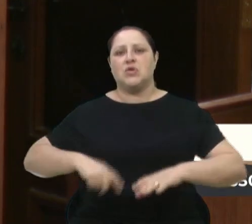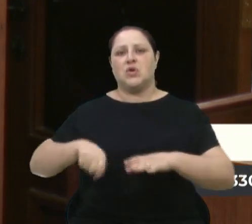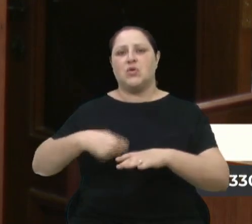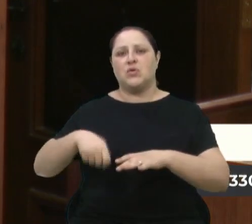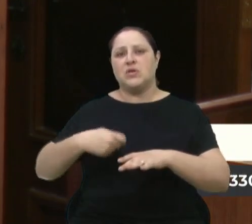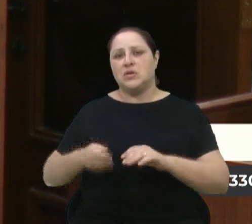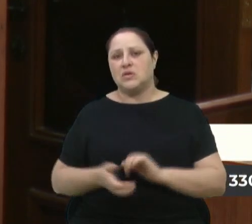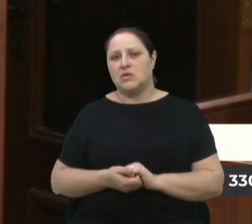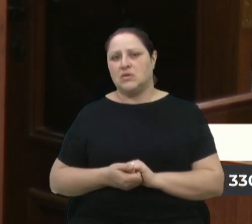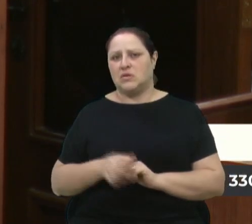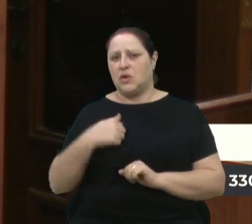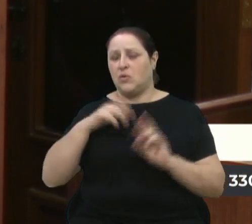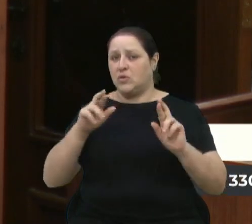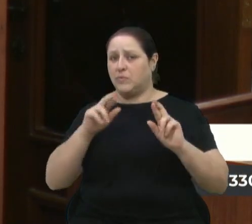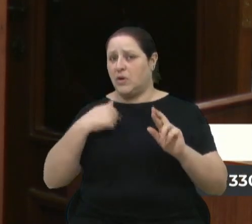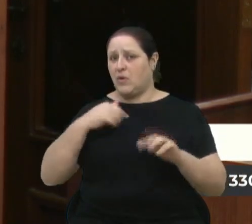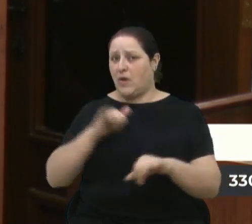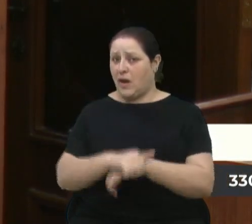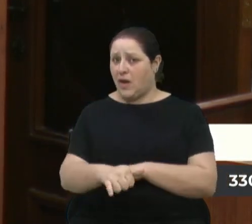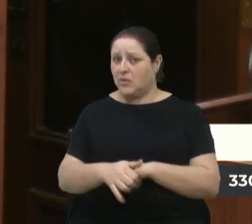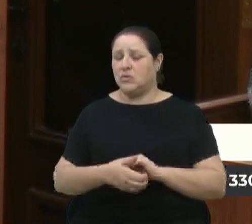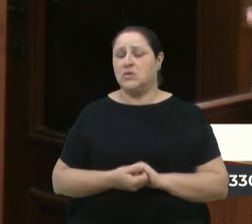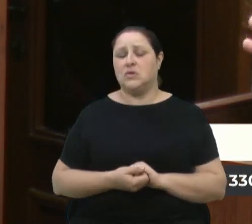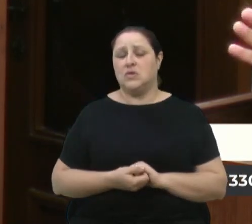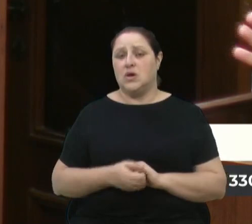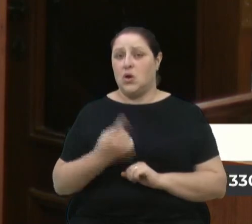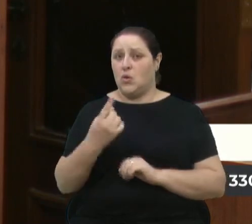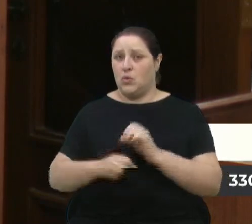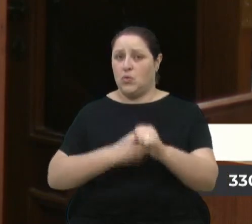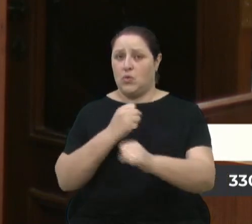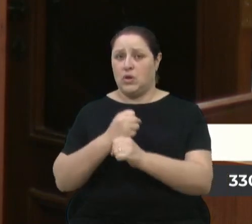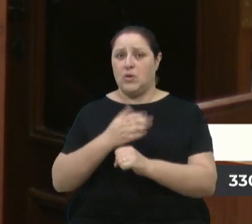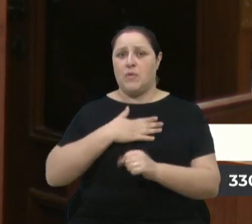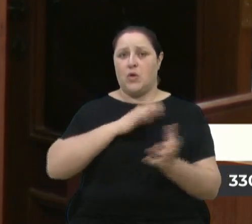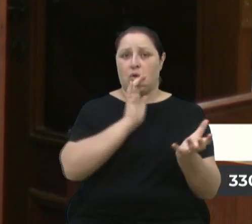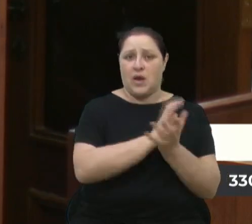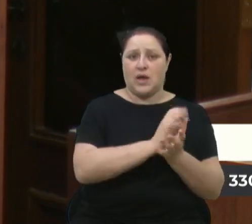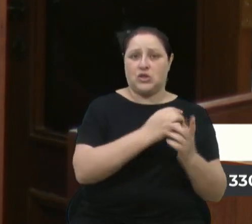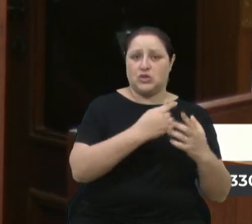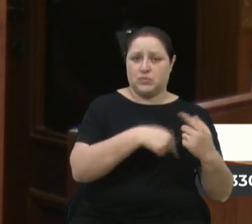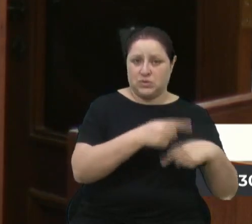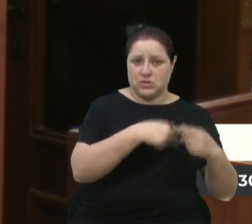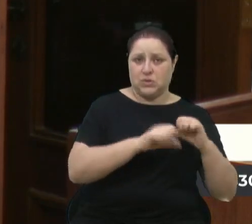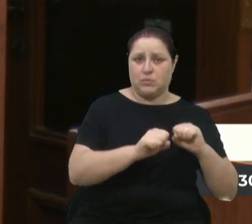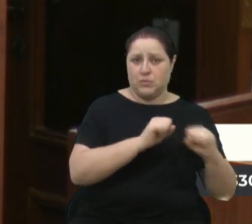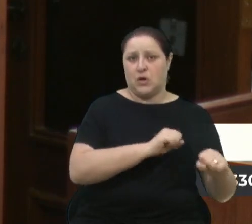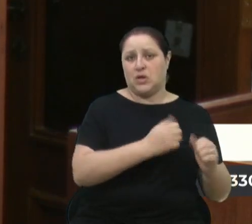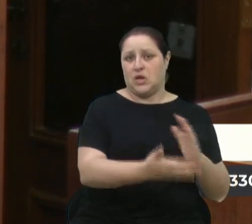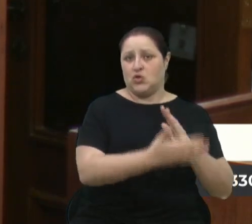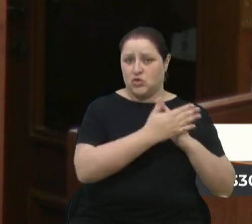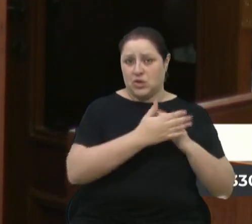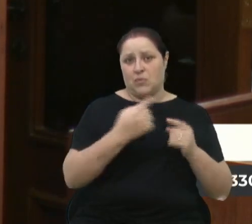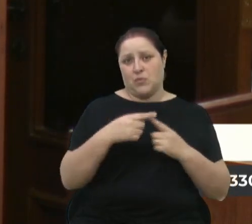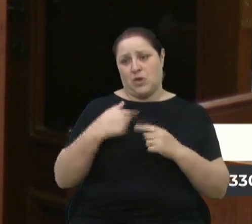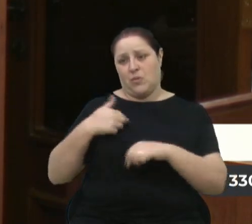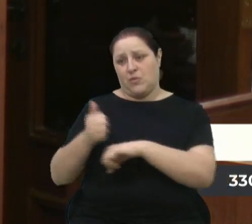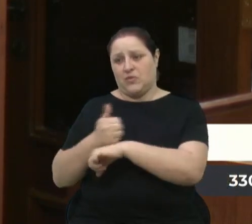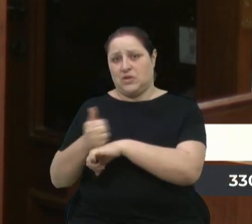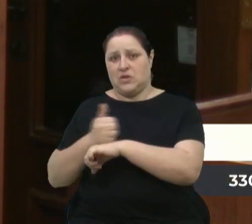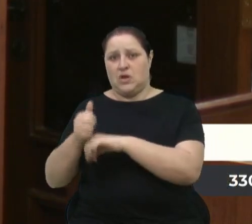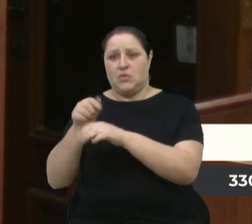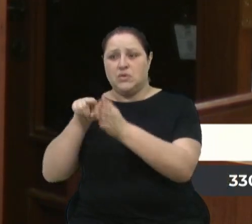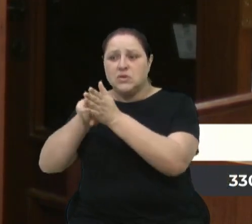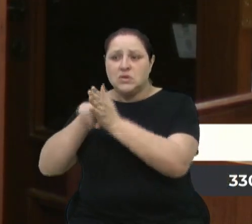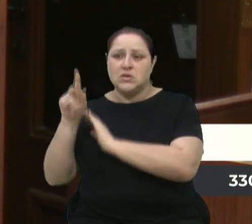1 ano. E tenho meus colegas aí da administração que podem me ajudar, porque eu sou um historiador. Não tenho